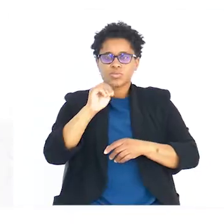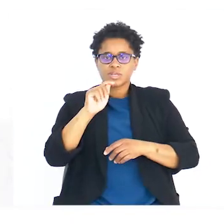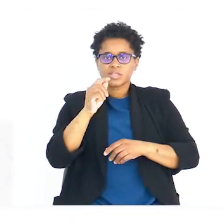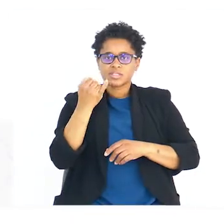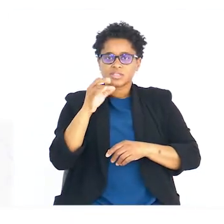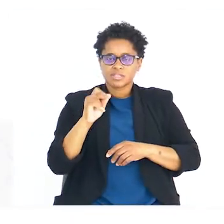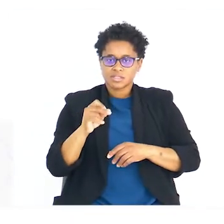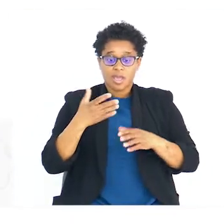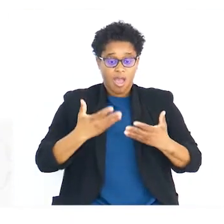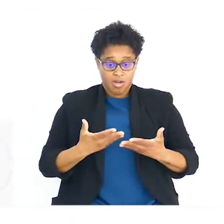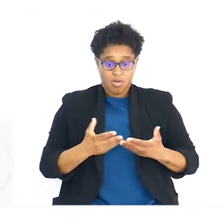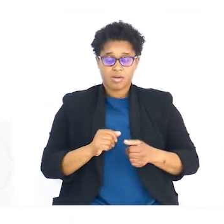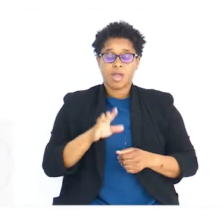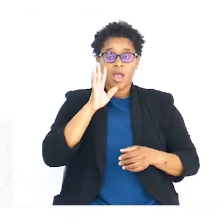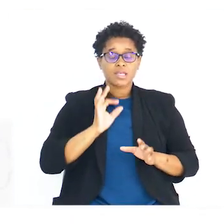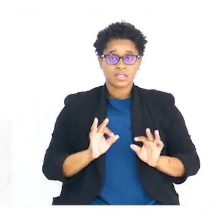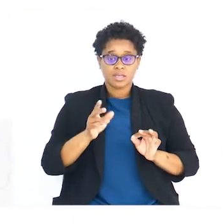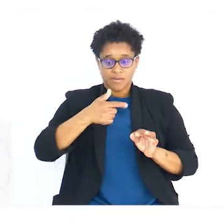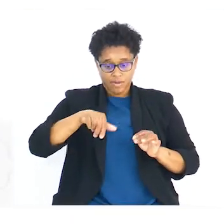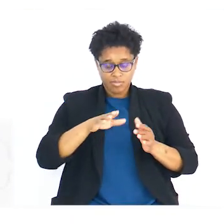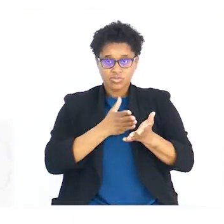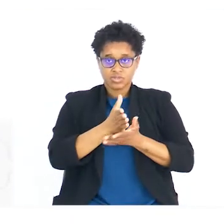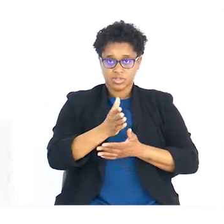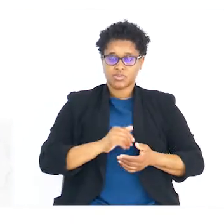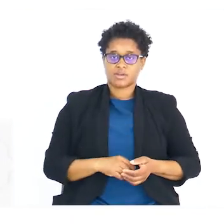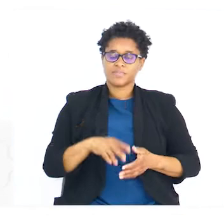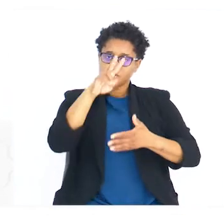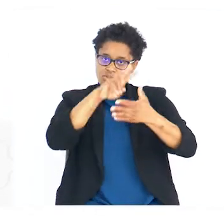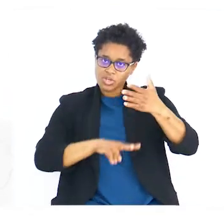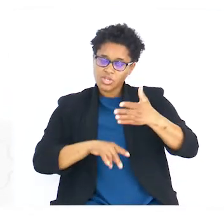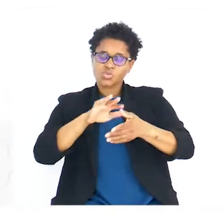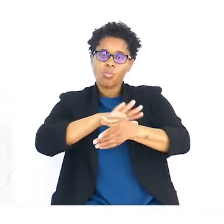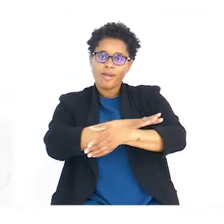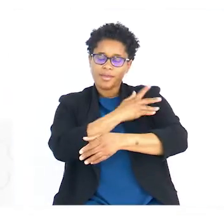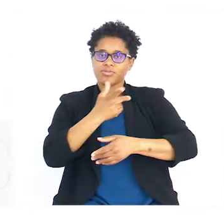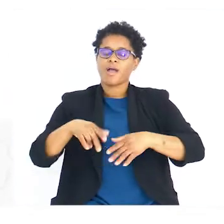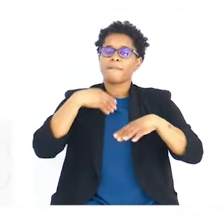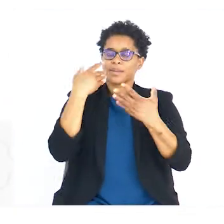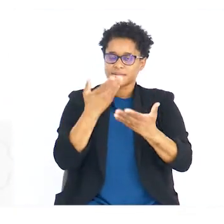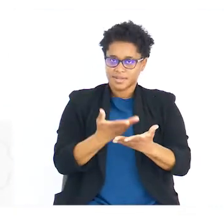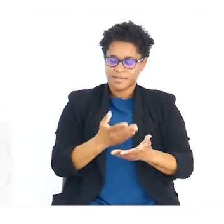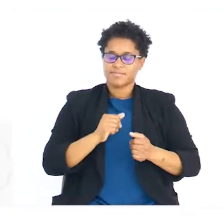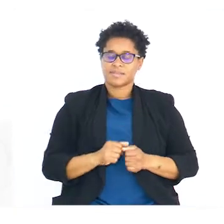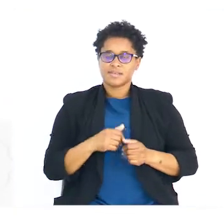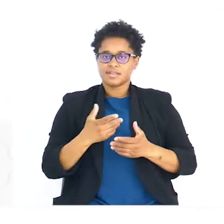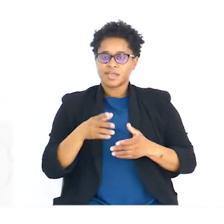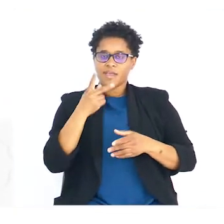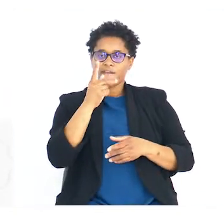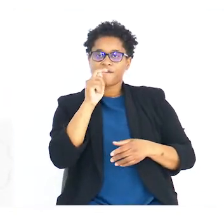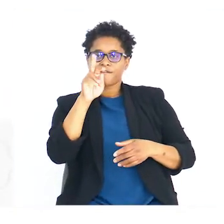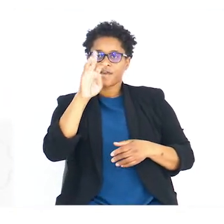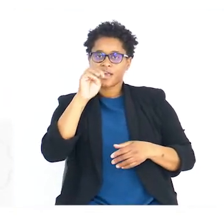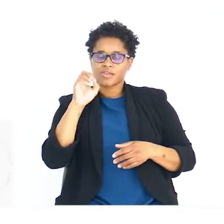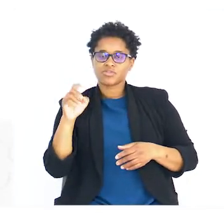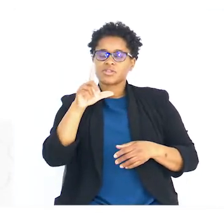Agora, assim, vamos continuar. Então, o texto poético apresenta-se em versos